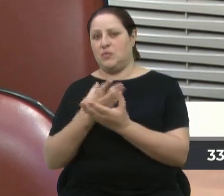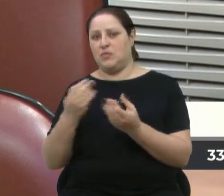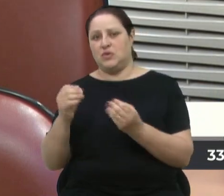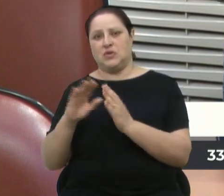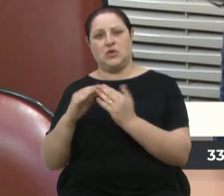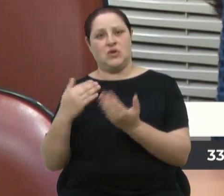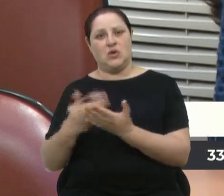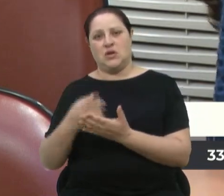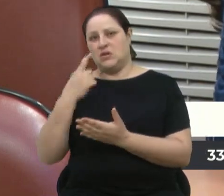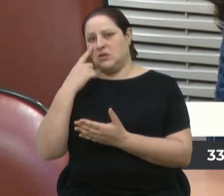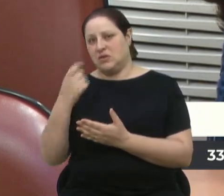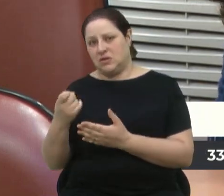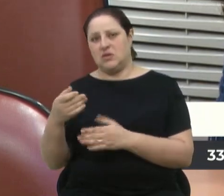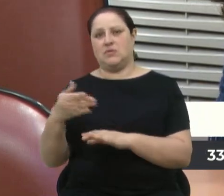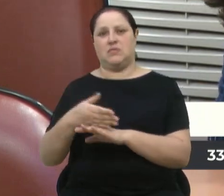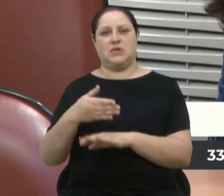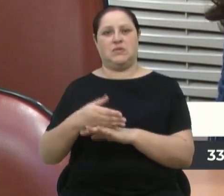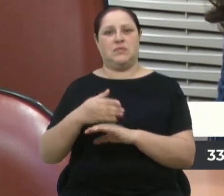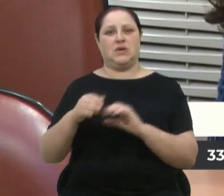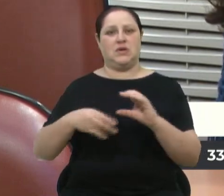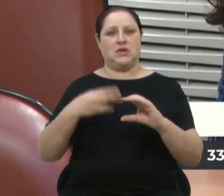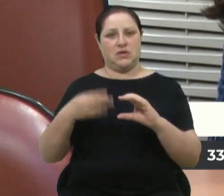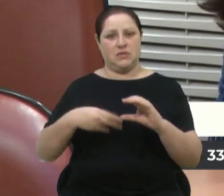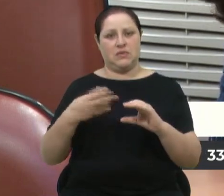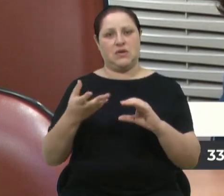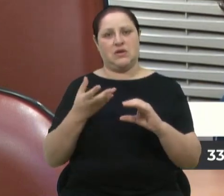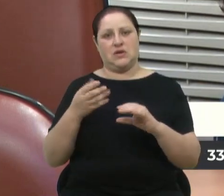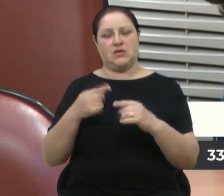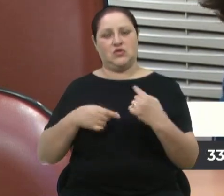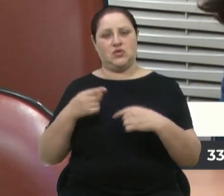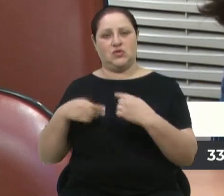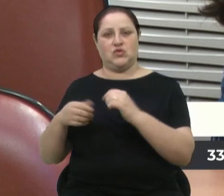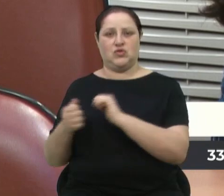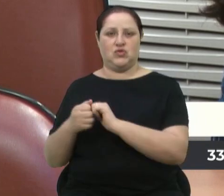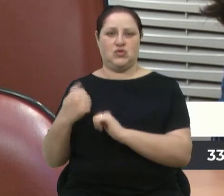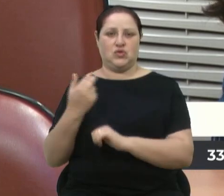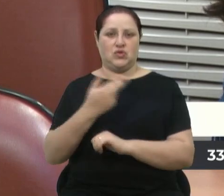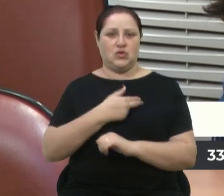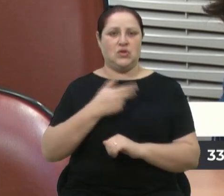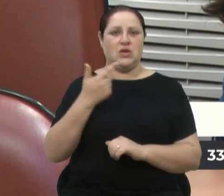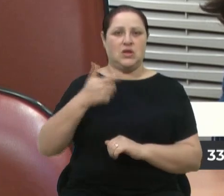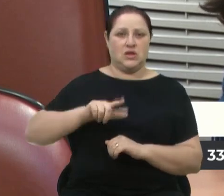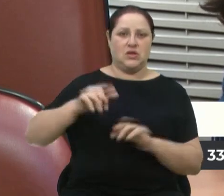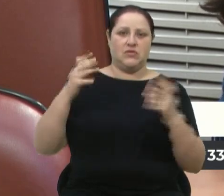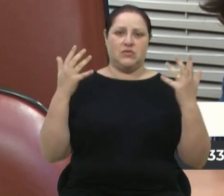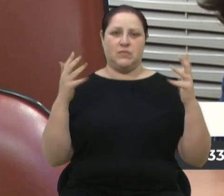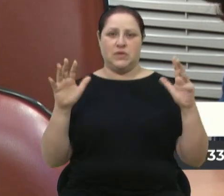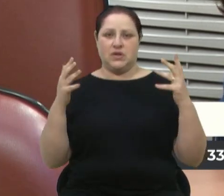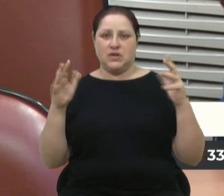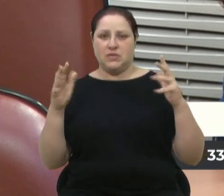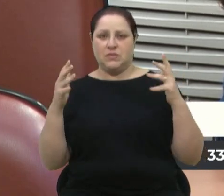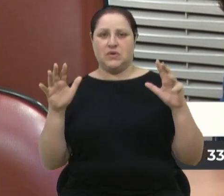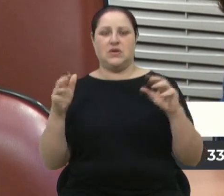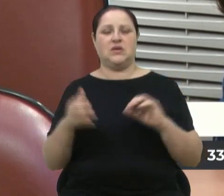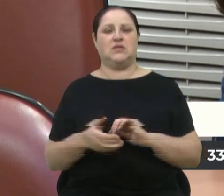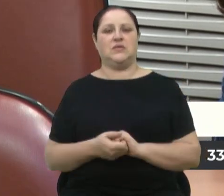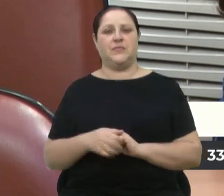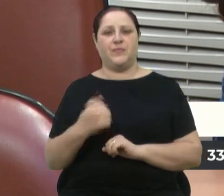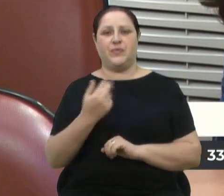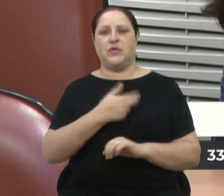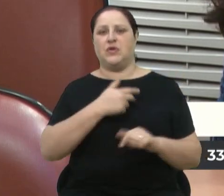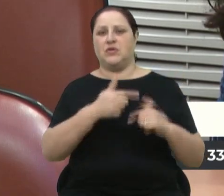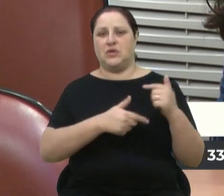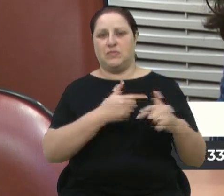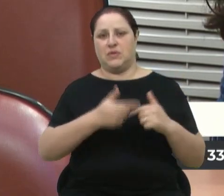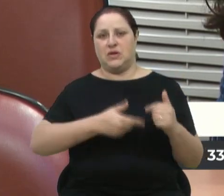estar aqui na Câmara conosco e discutir esses assuntos. Então, parabéns mais uma vez, o nosso trabalho, eu já falei isso, a senhora